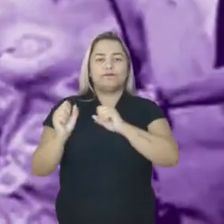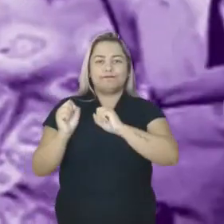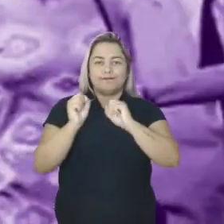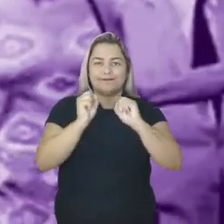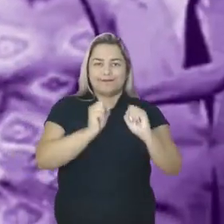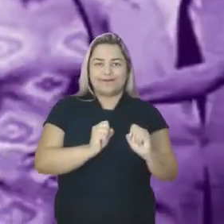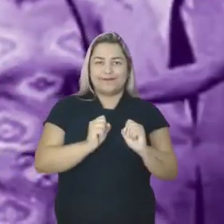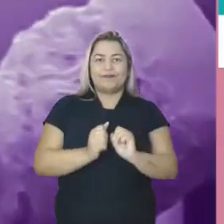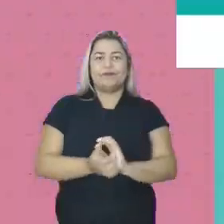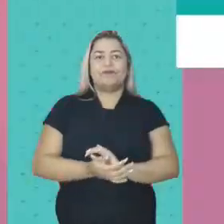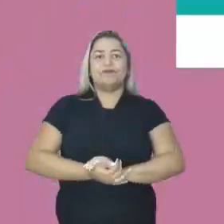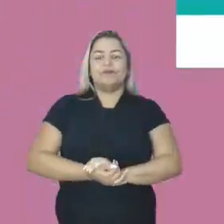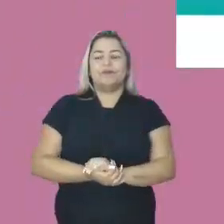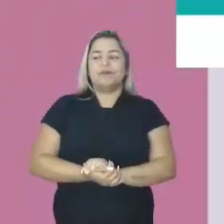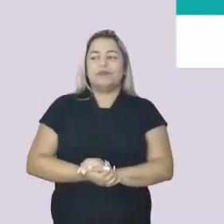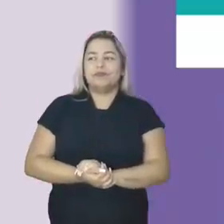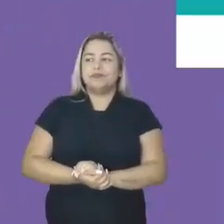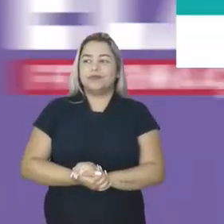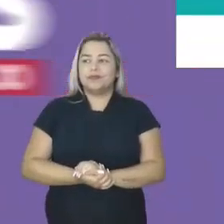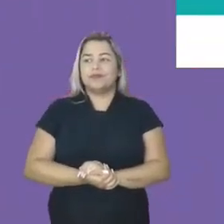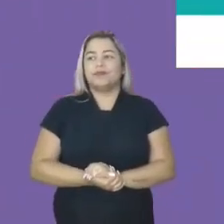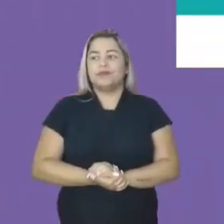de poder.